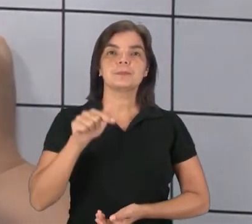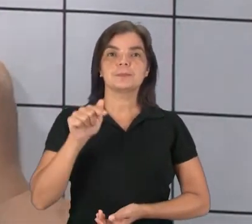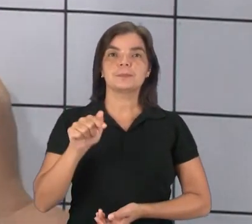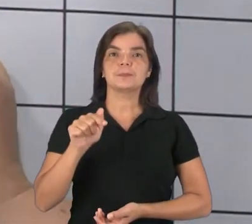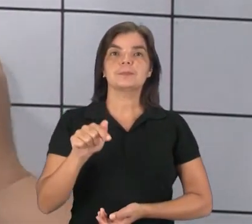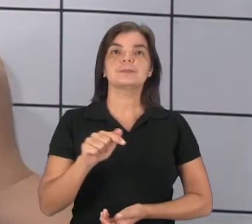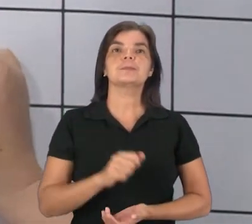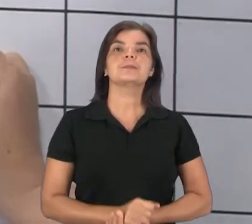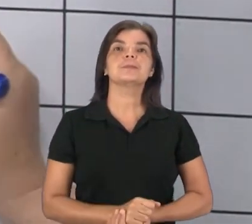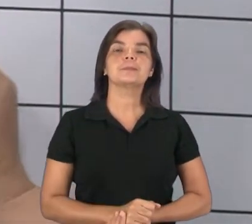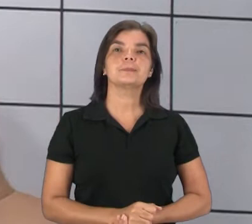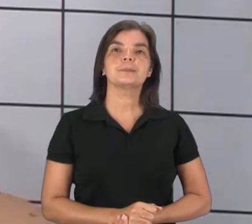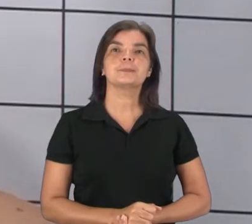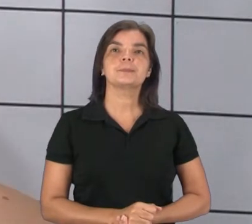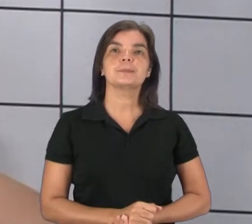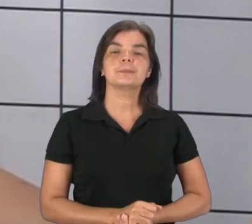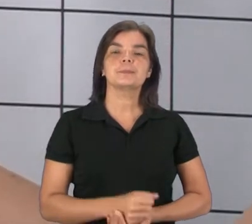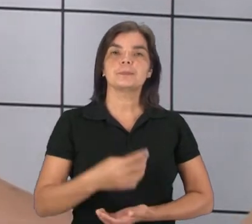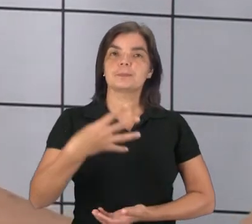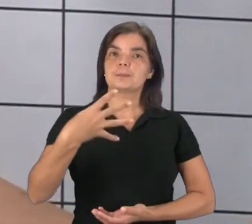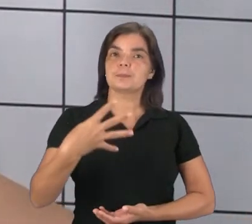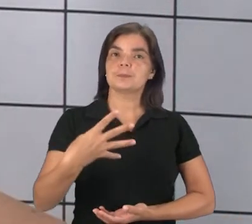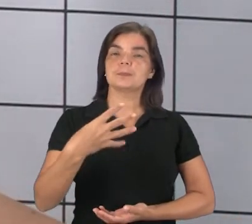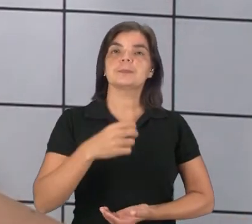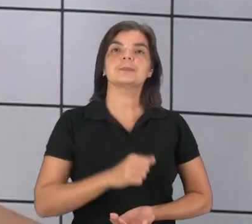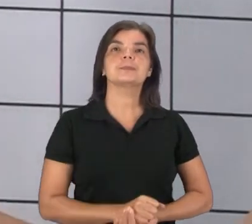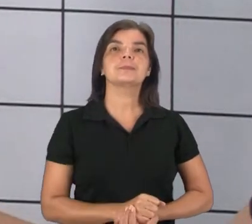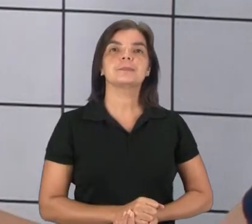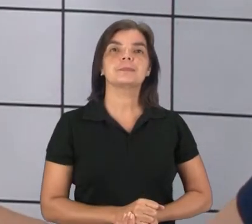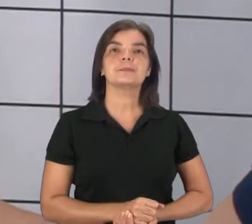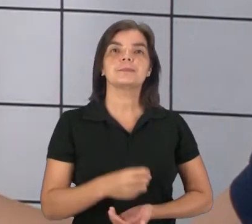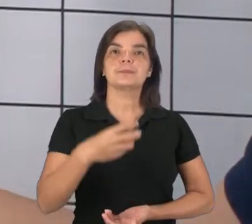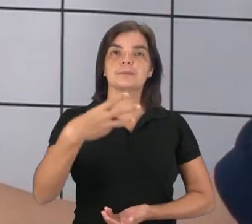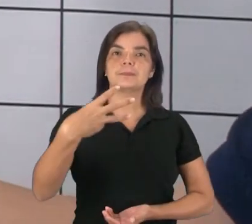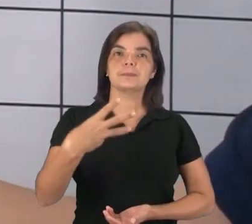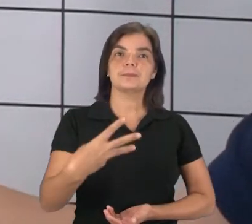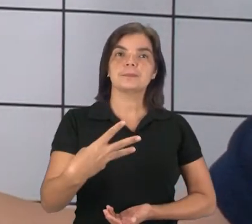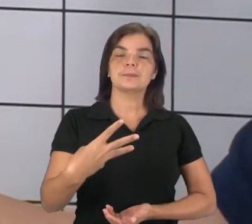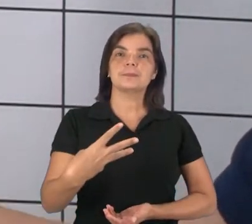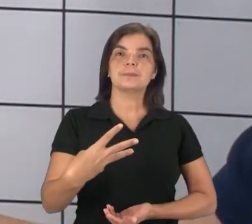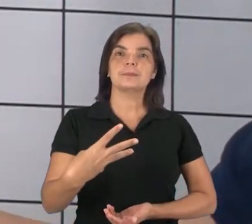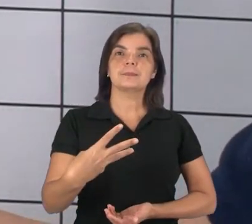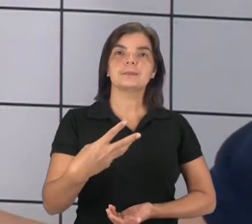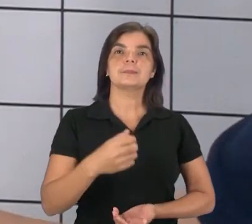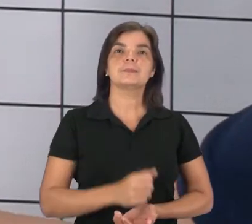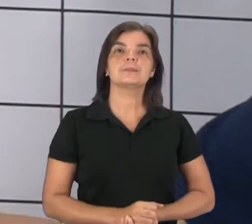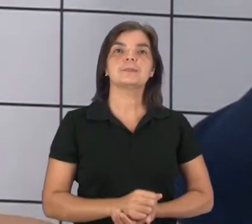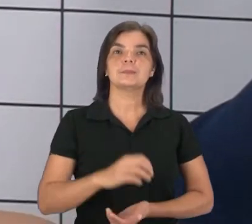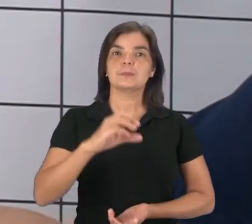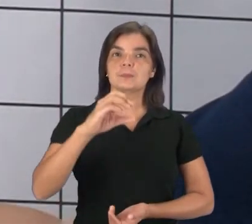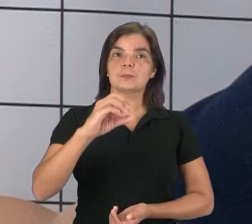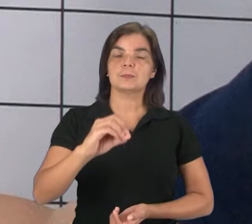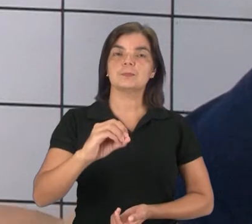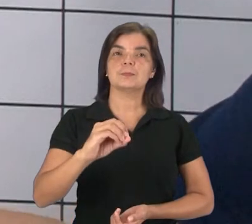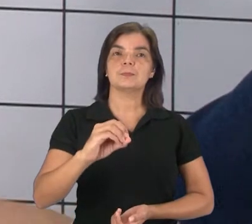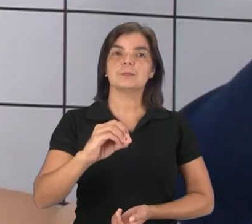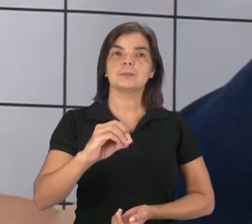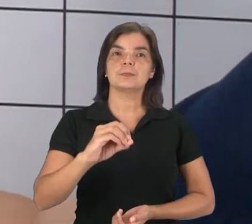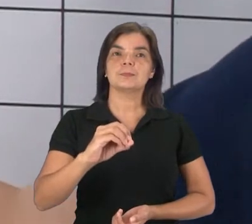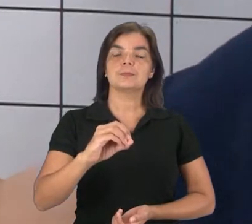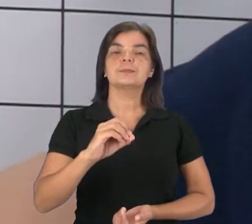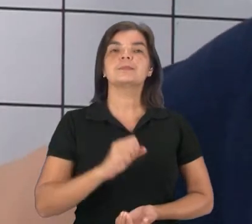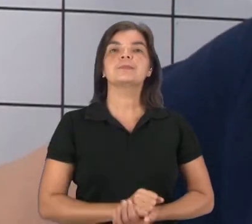Depois o 7, em seguida o 4, o 3,